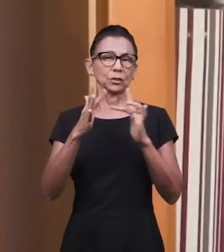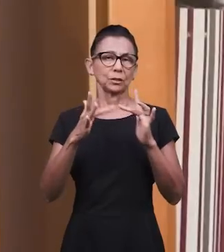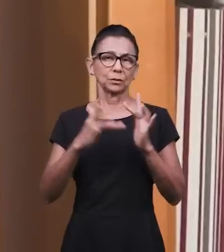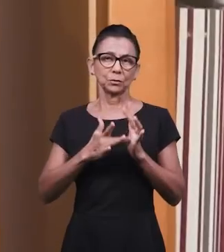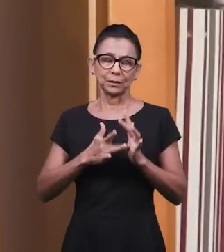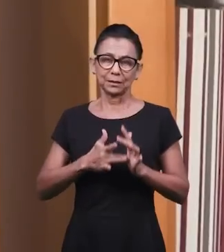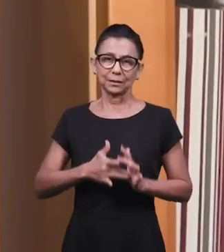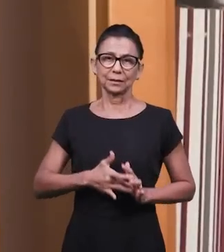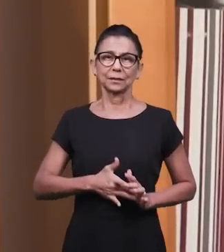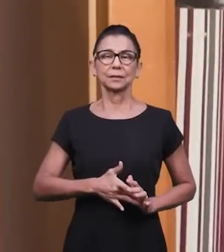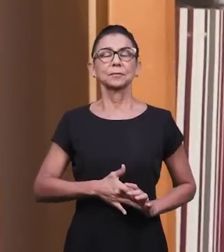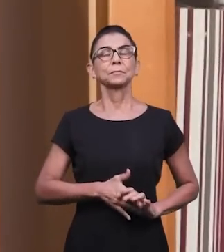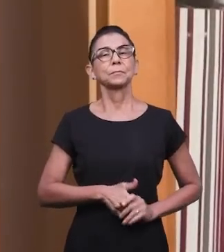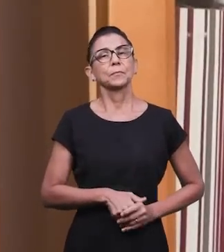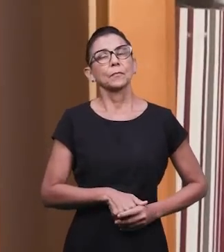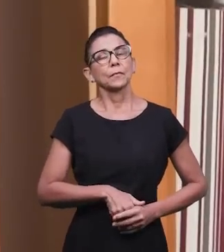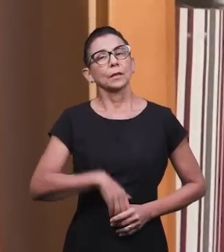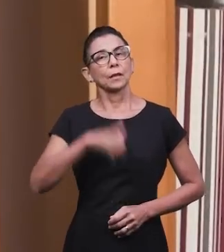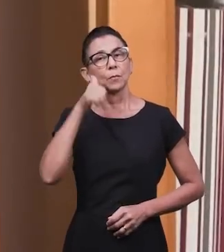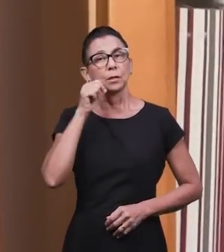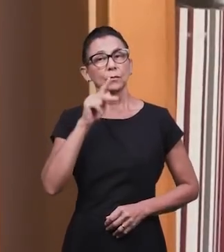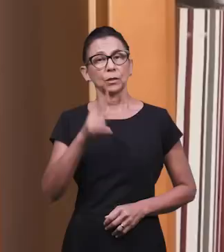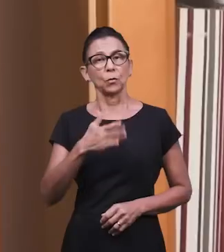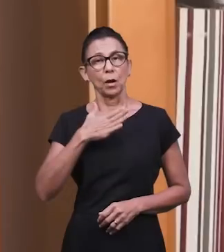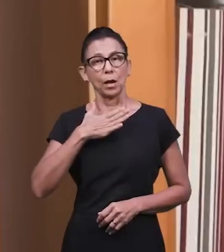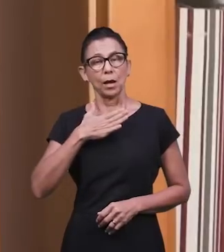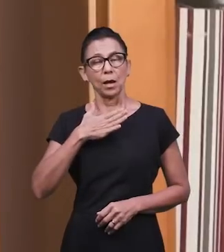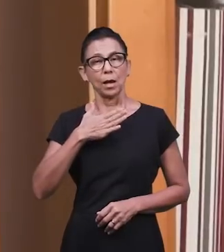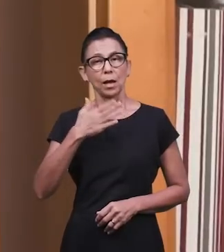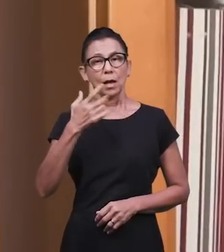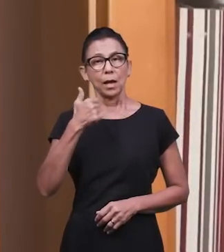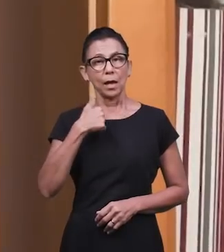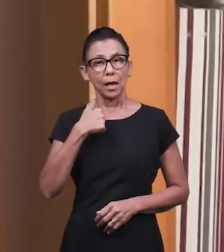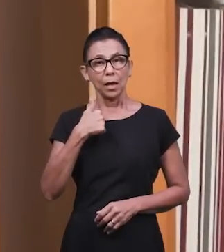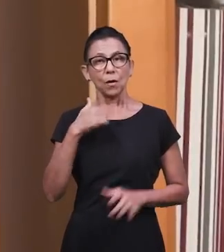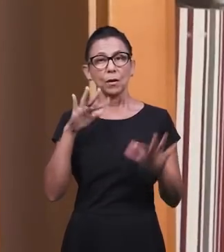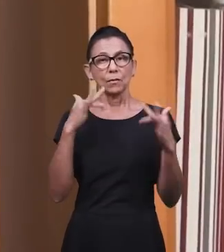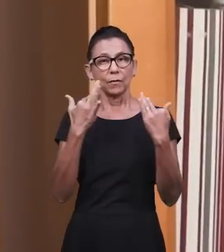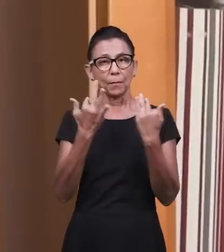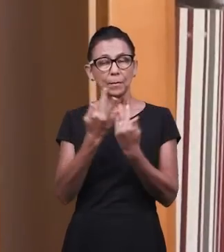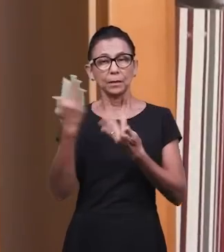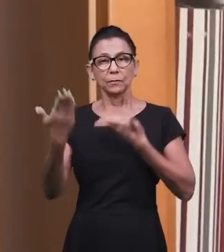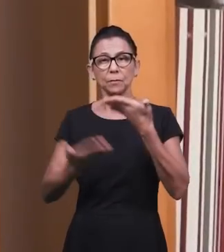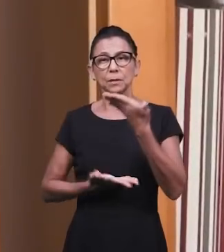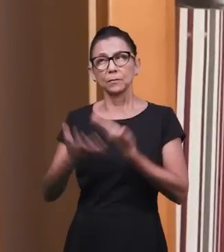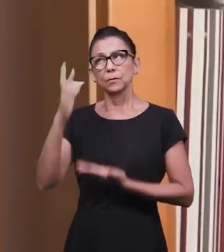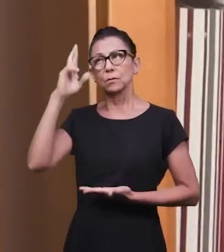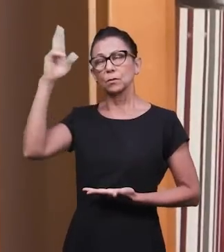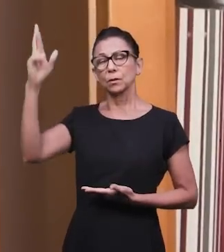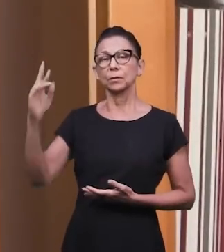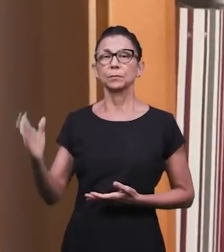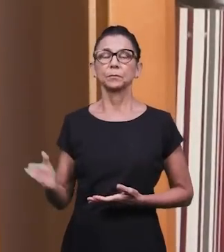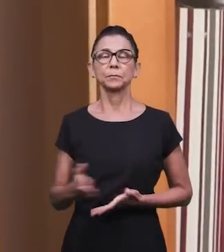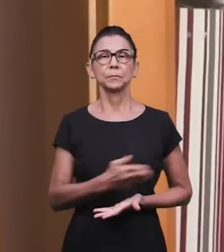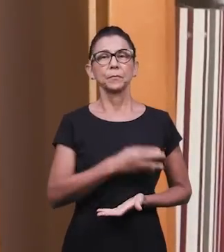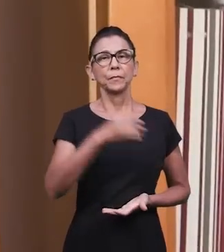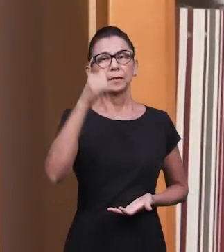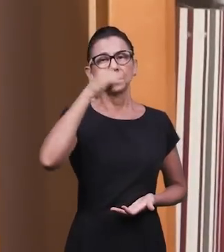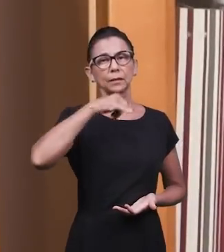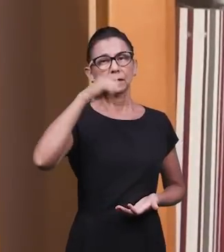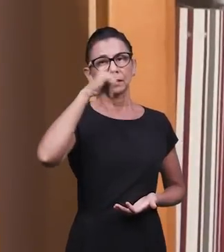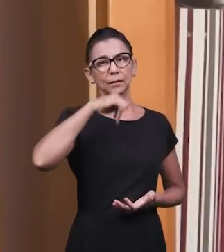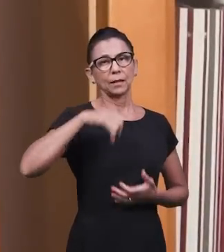que ela e a sua casa serviriam ao Senhor. Glória a Deus! E na Itália, a igreja de Milão,